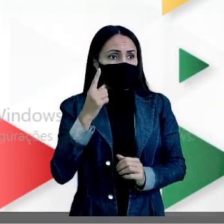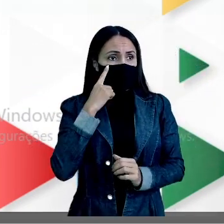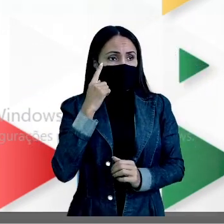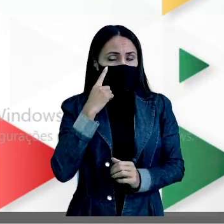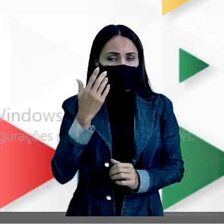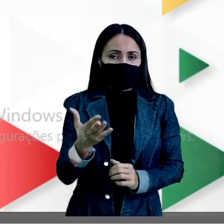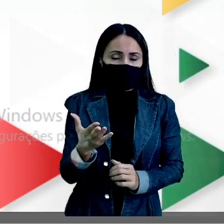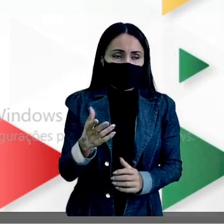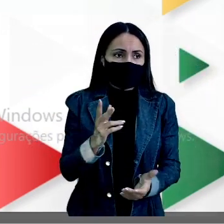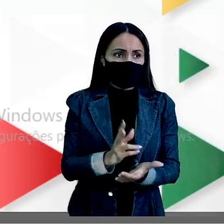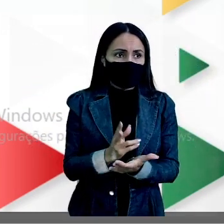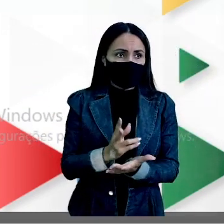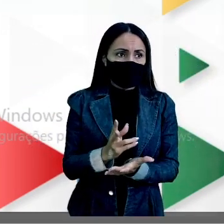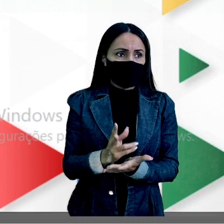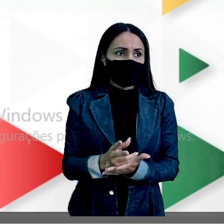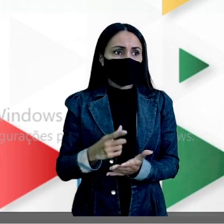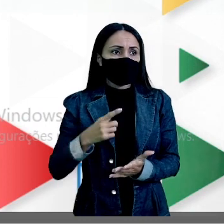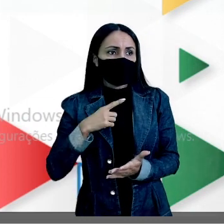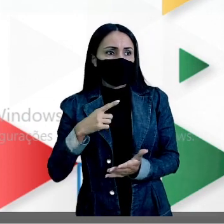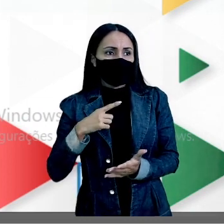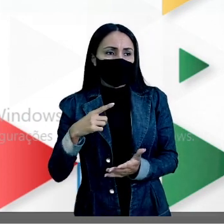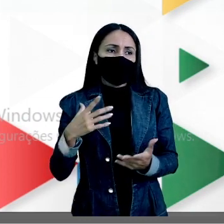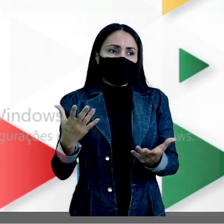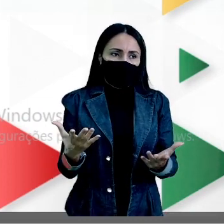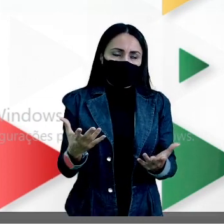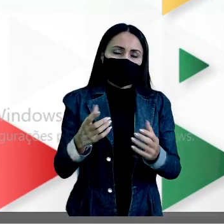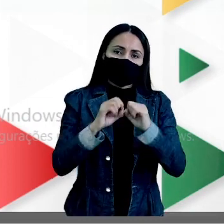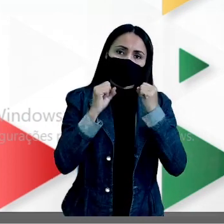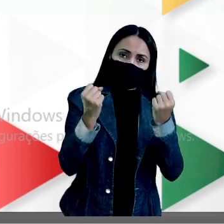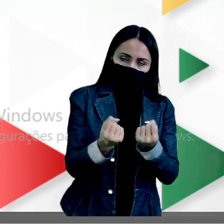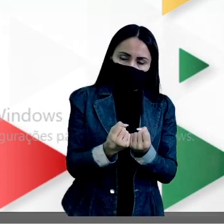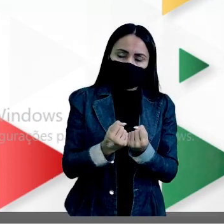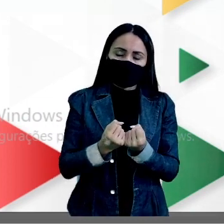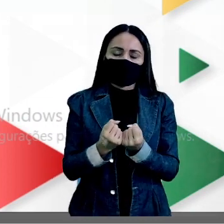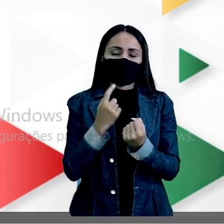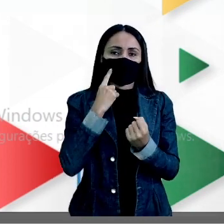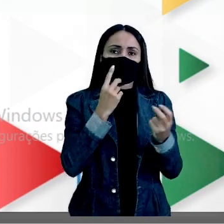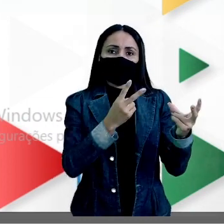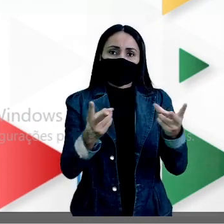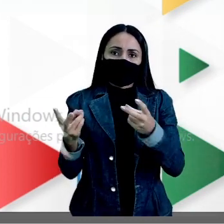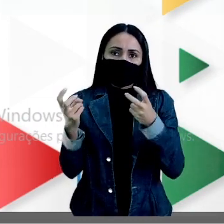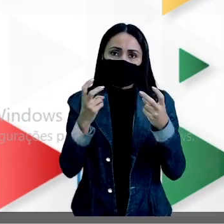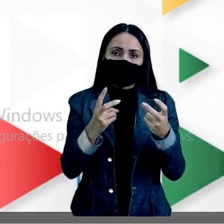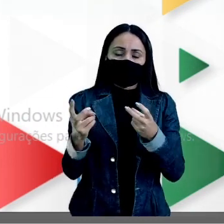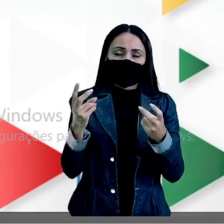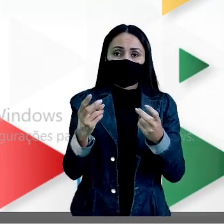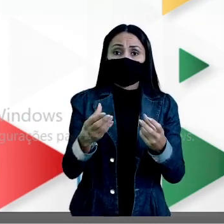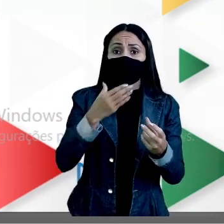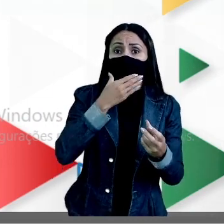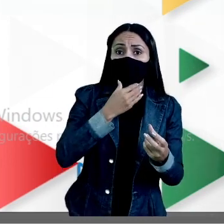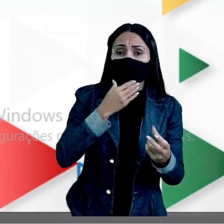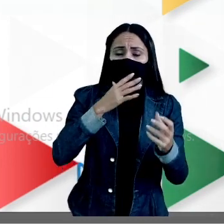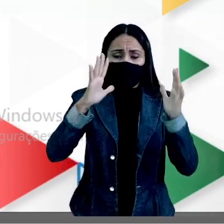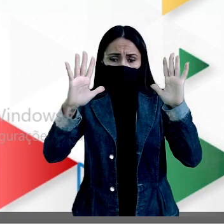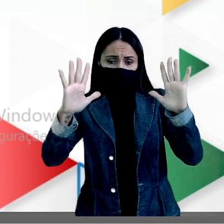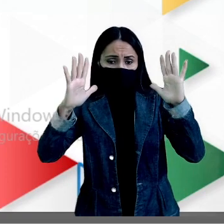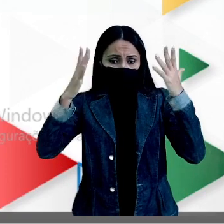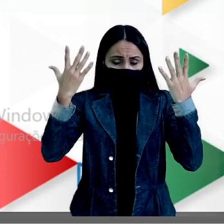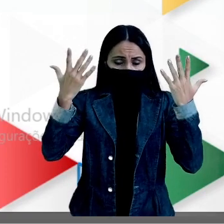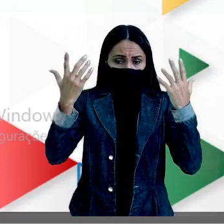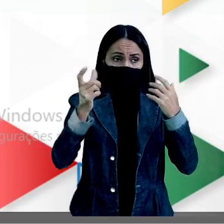há bonecos com questões sociais, né? Sempre. E você também percebe que também eles homenageiam as grandes